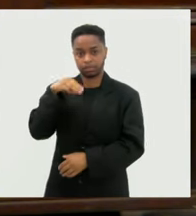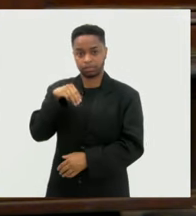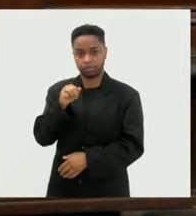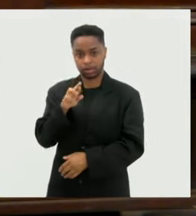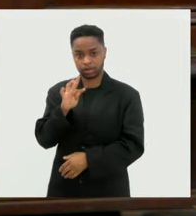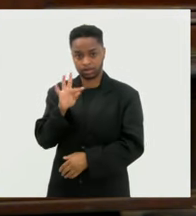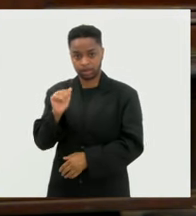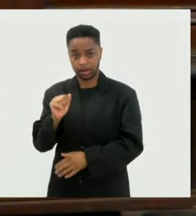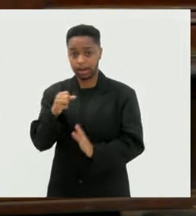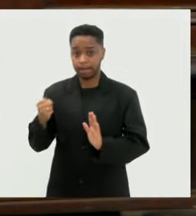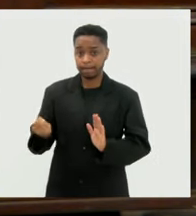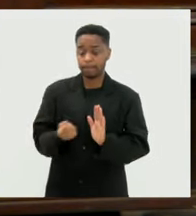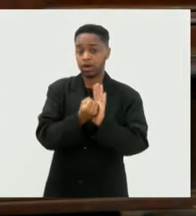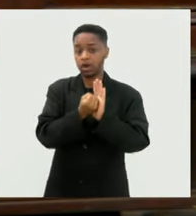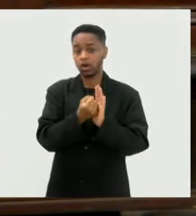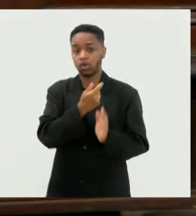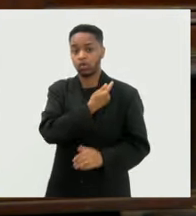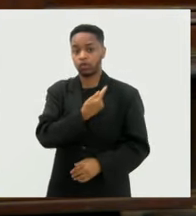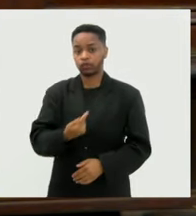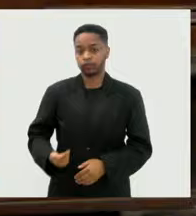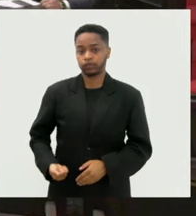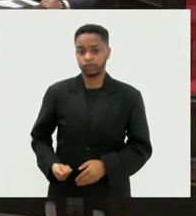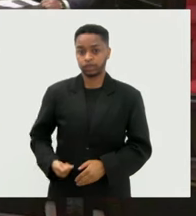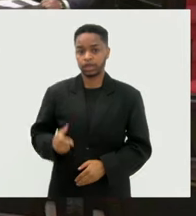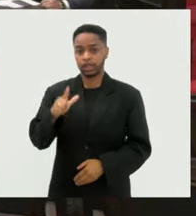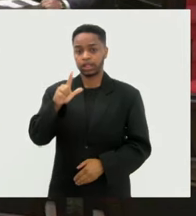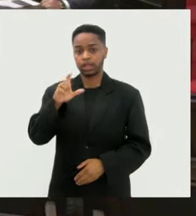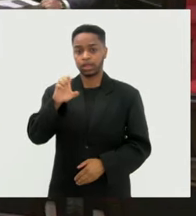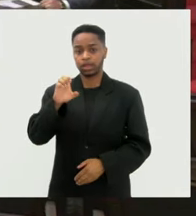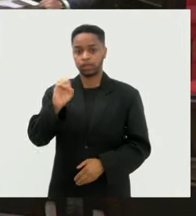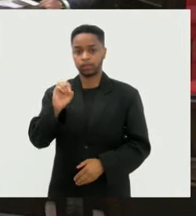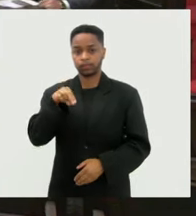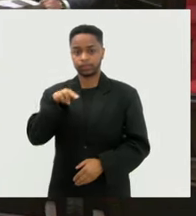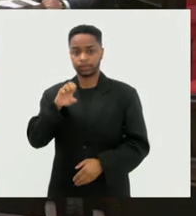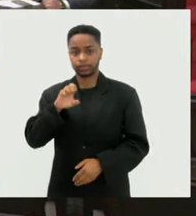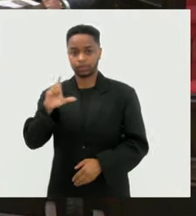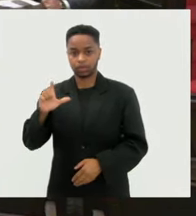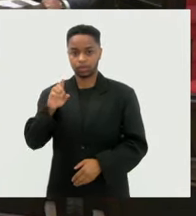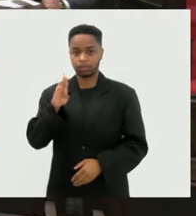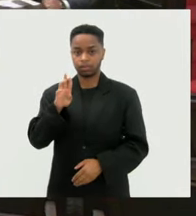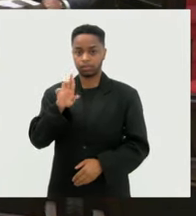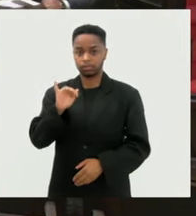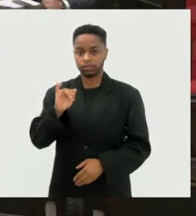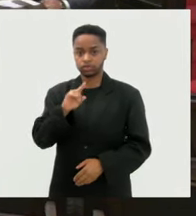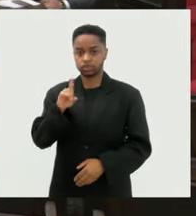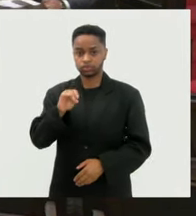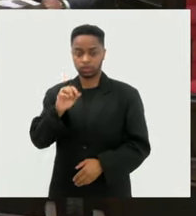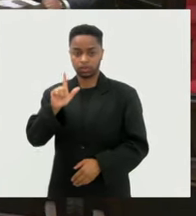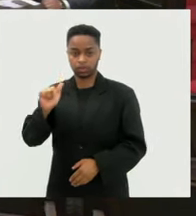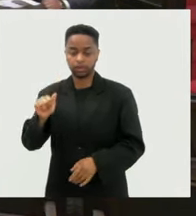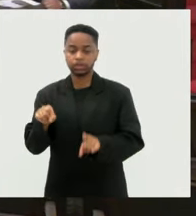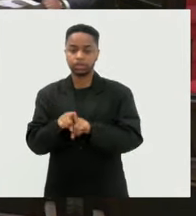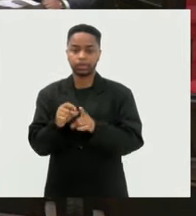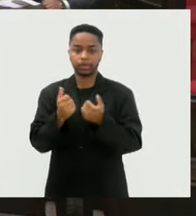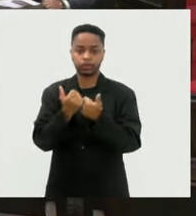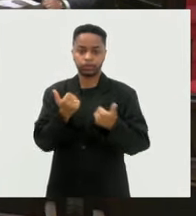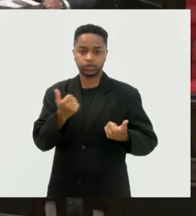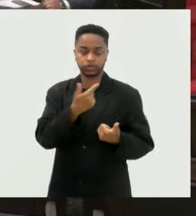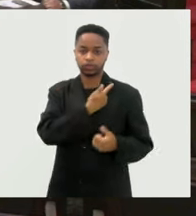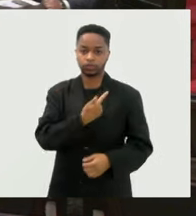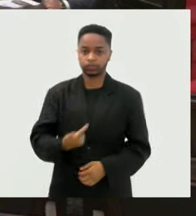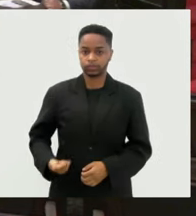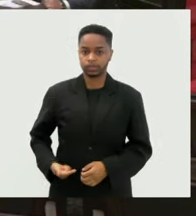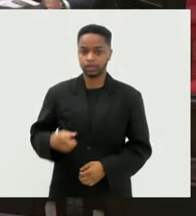do governador Leonel de Moura Brizola e de seu vice-governador